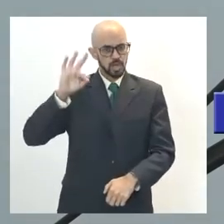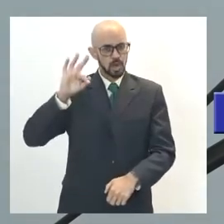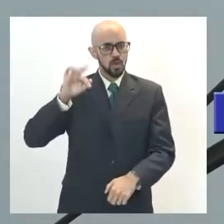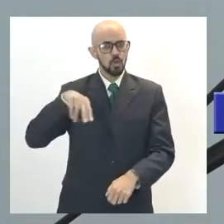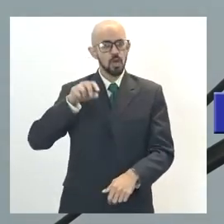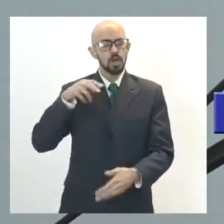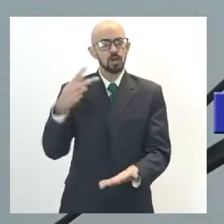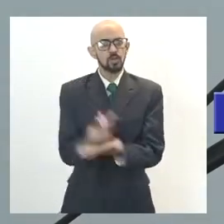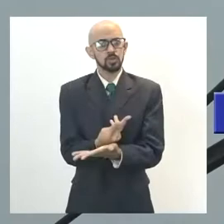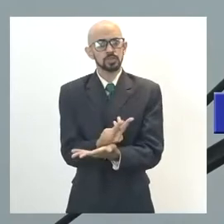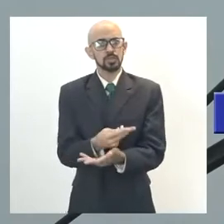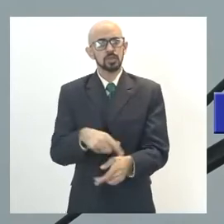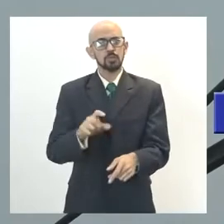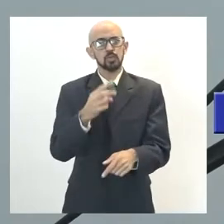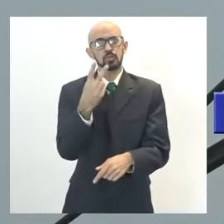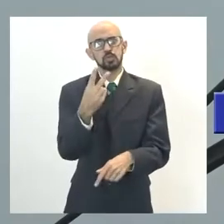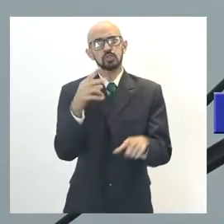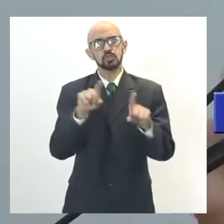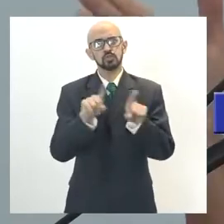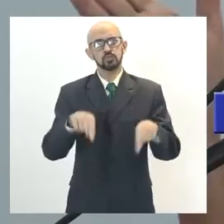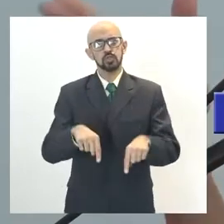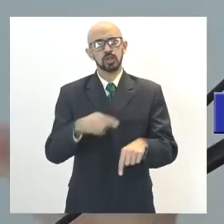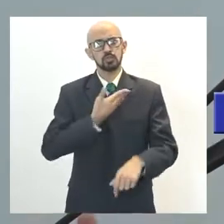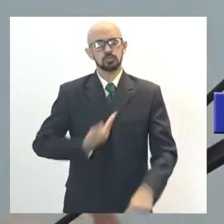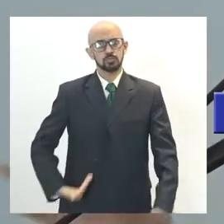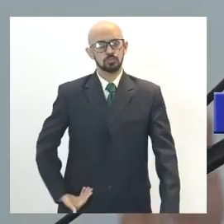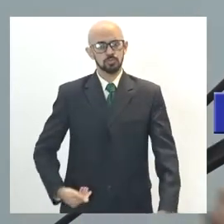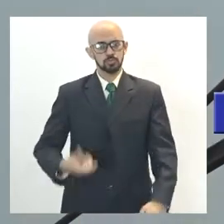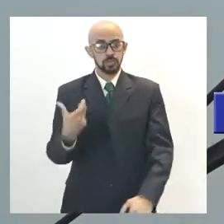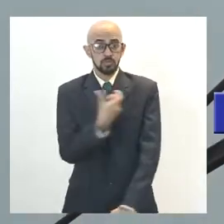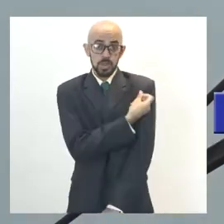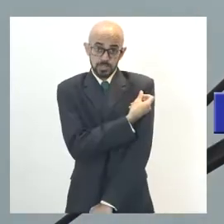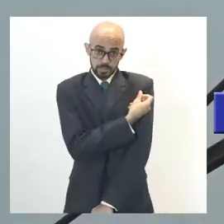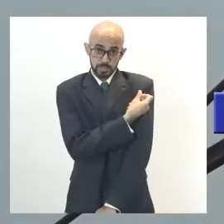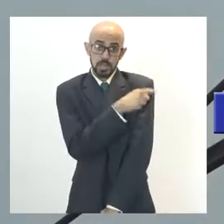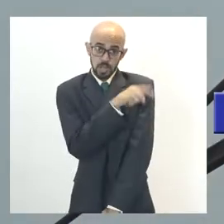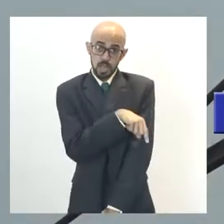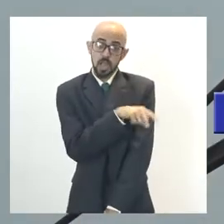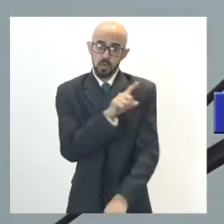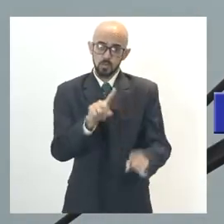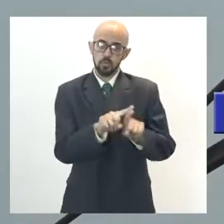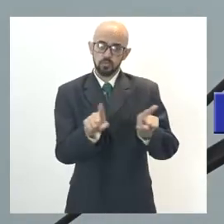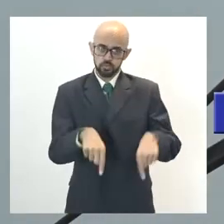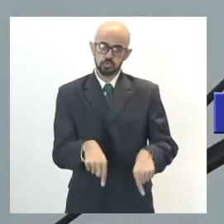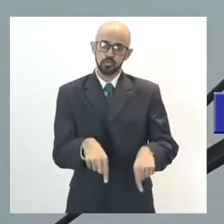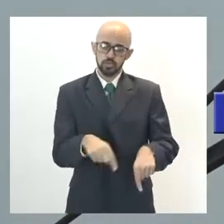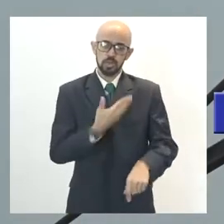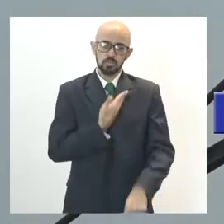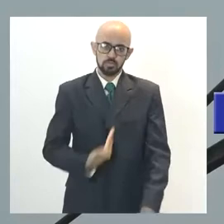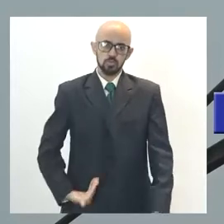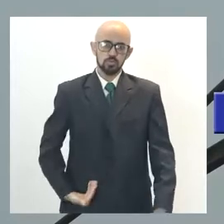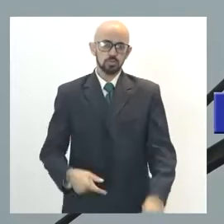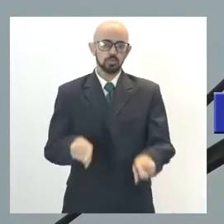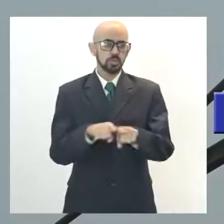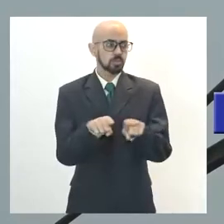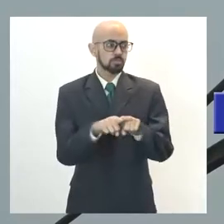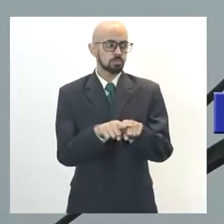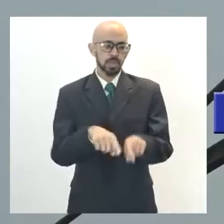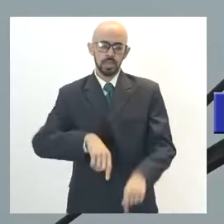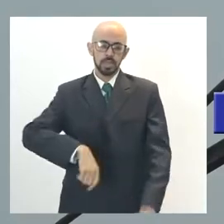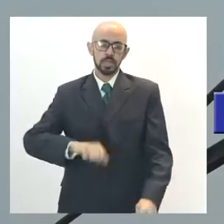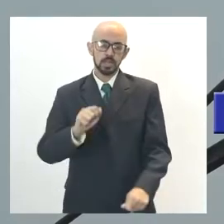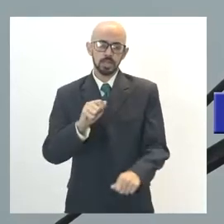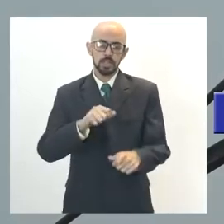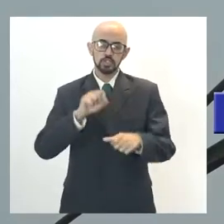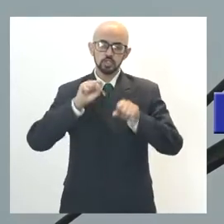feito por dois servidores públicos na vacina foi um servidor público e na ofensa na destruição do meio ambiente